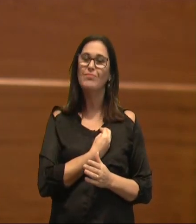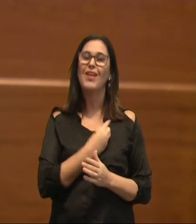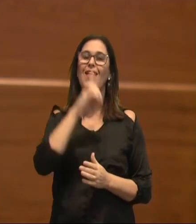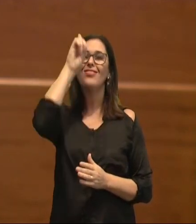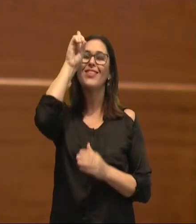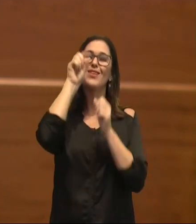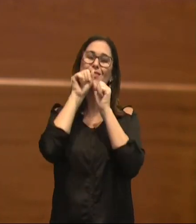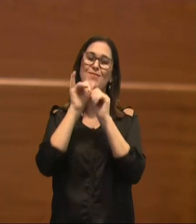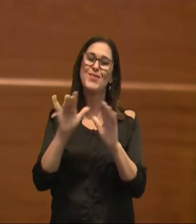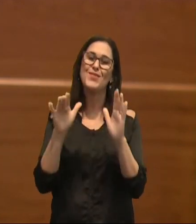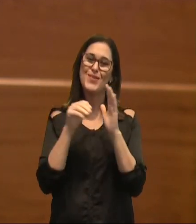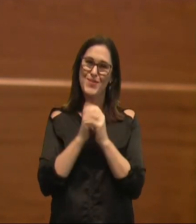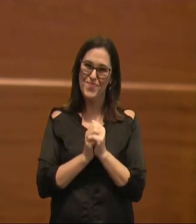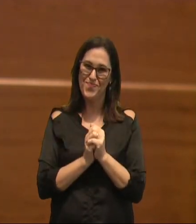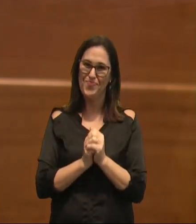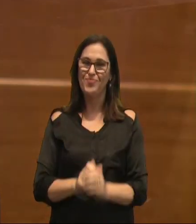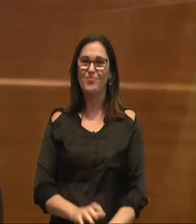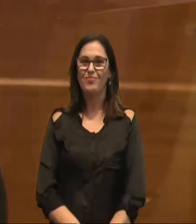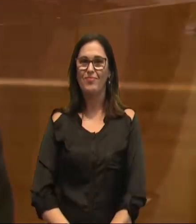Deus nos abençoe.